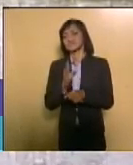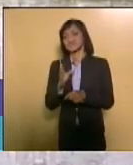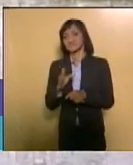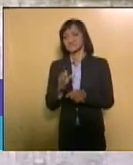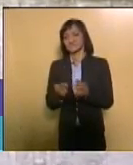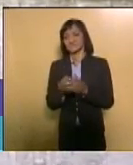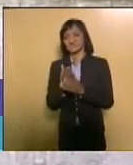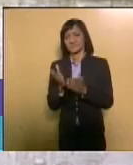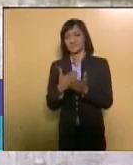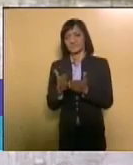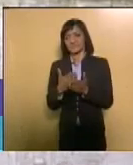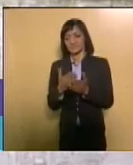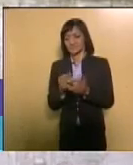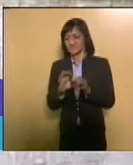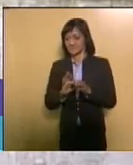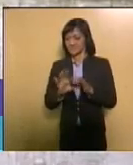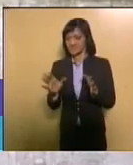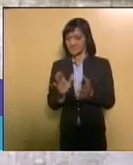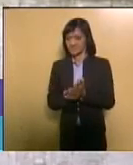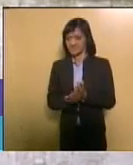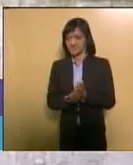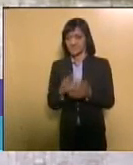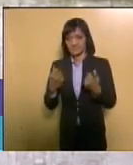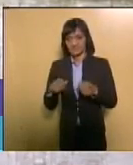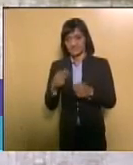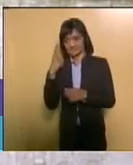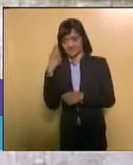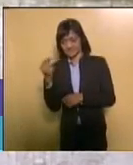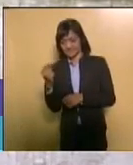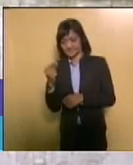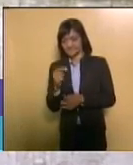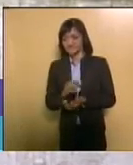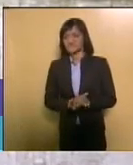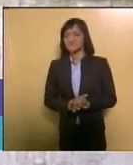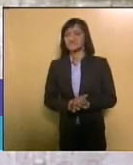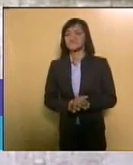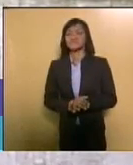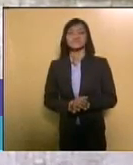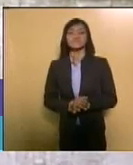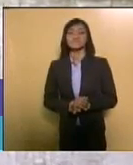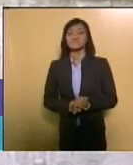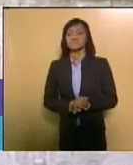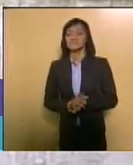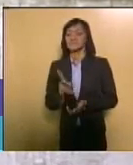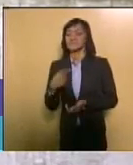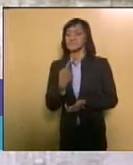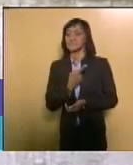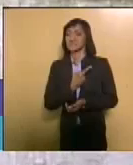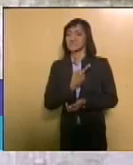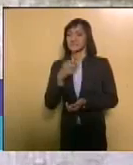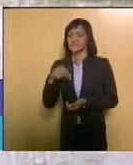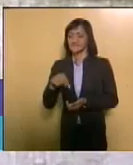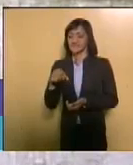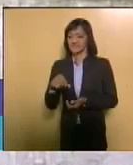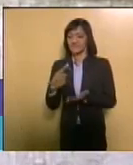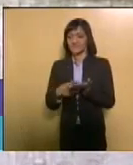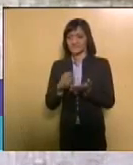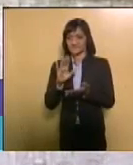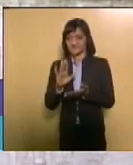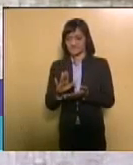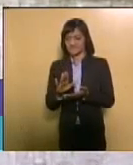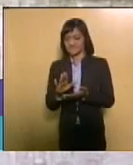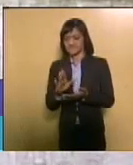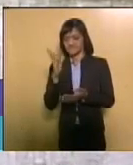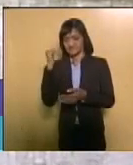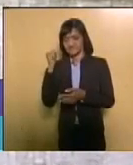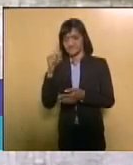livro e ela vai ter que se ausentar né Nós vamos aqui fazer o seguinte como eu